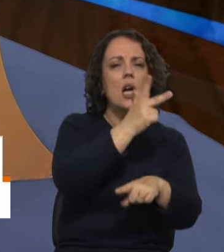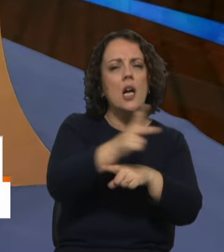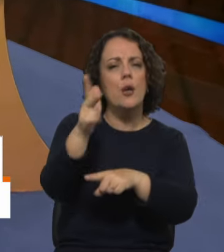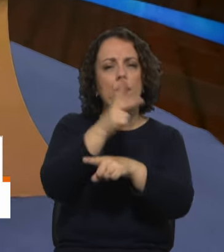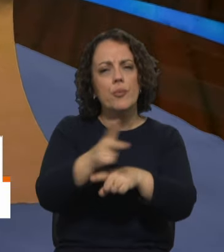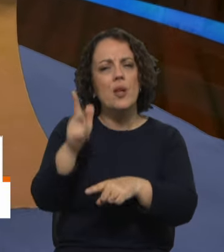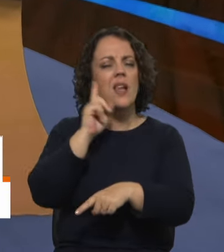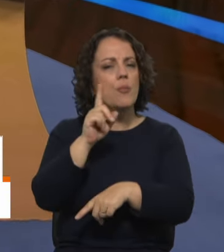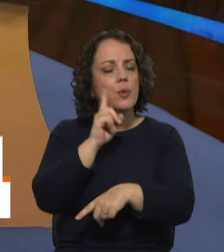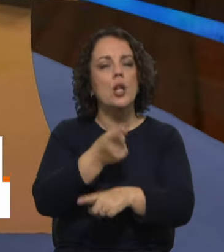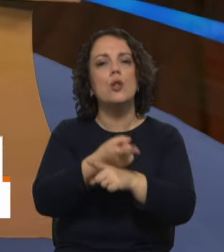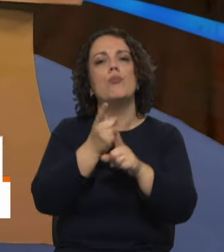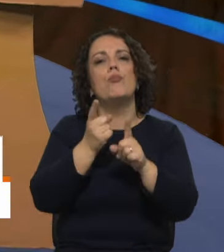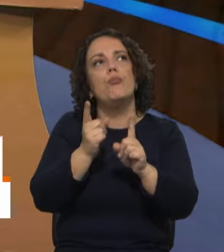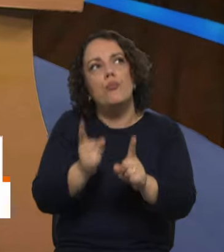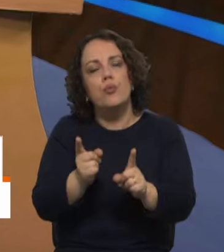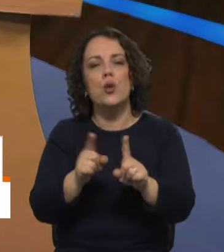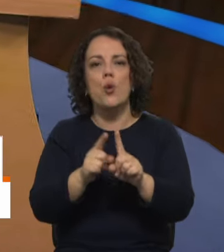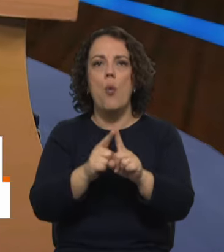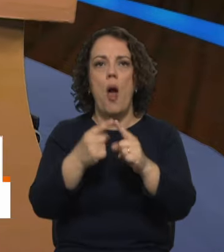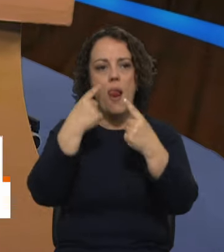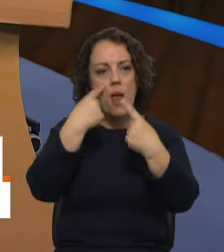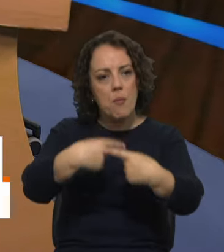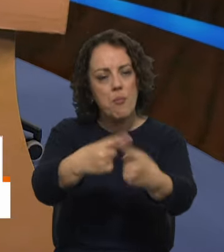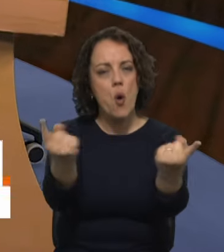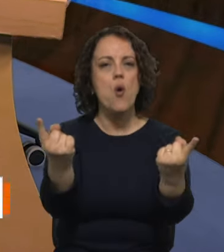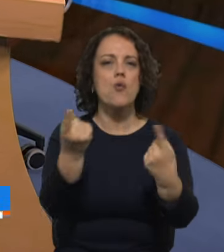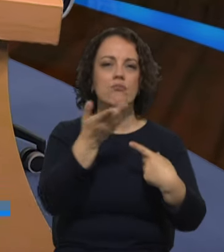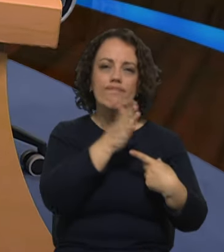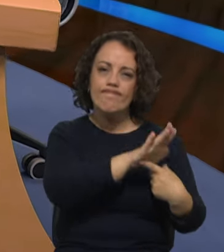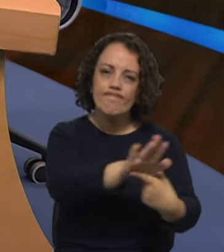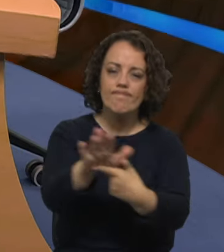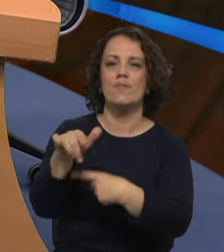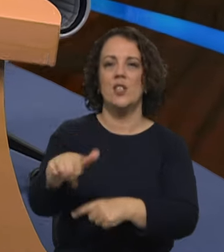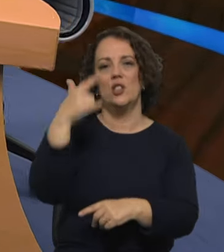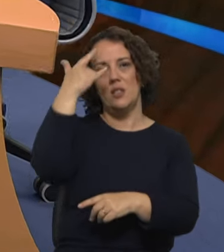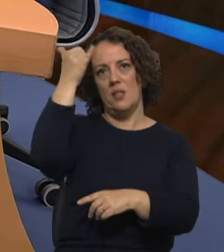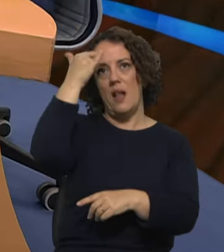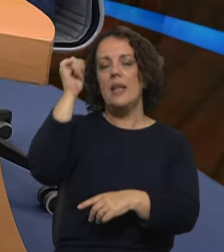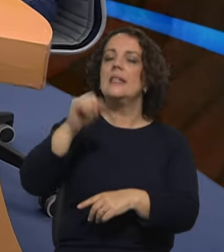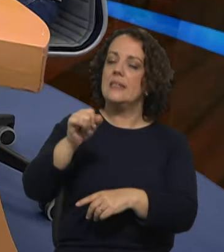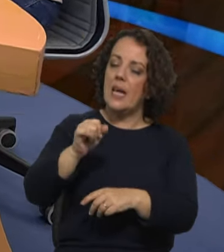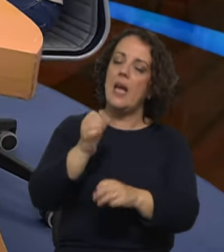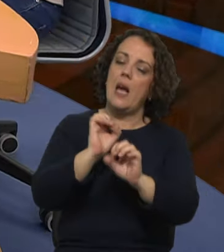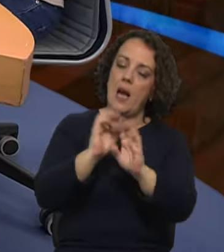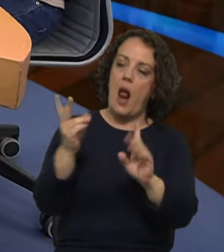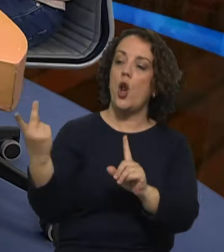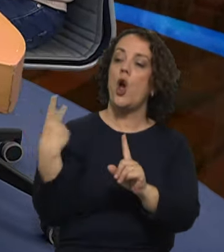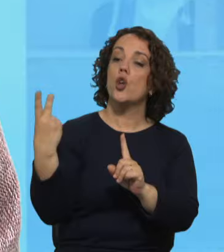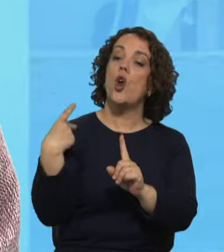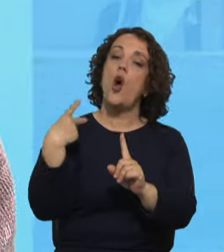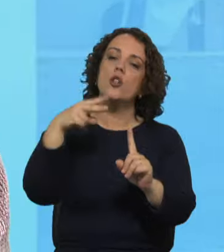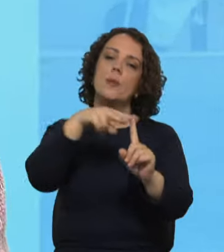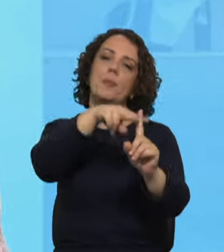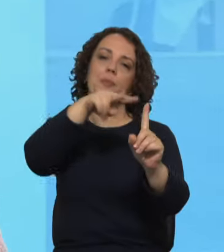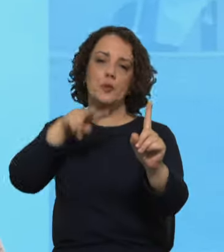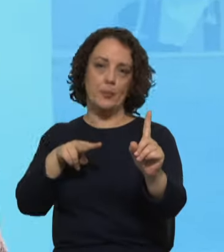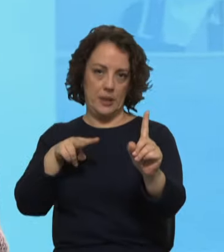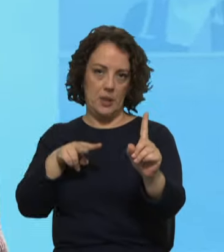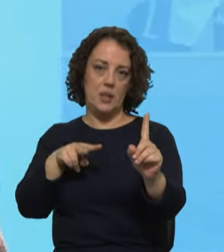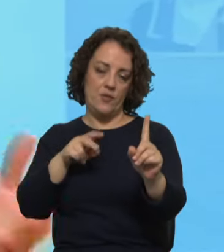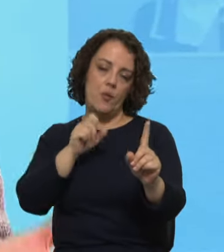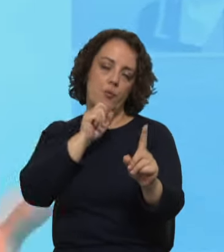de transmitir também todas estas ideias não é e para Claro que é através do nosso olhar e isso pode condicionar de alguma forma